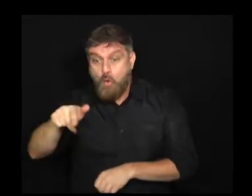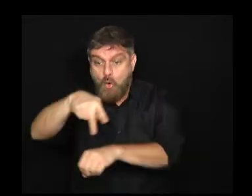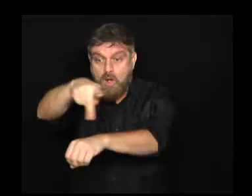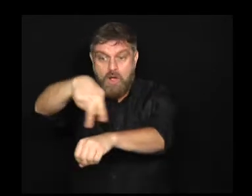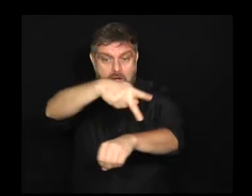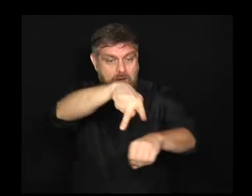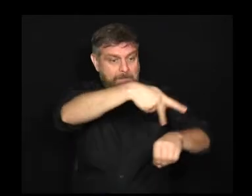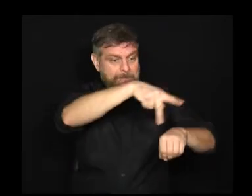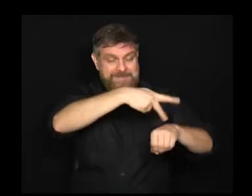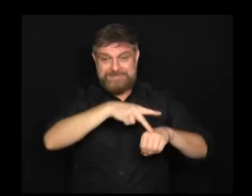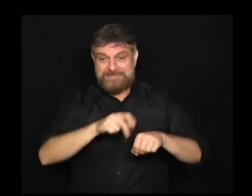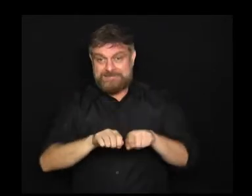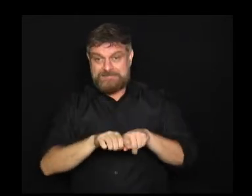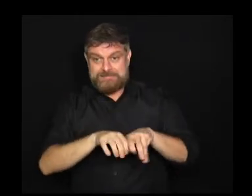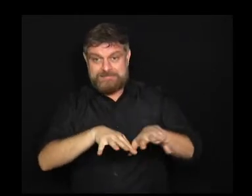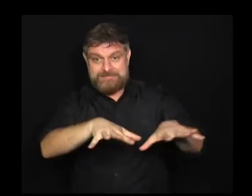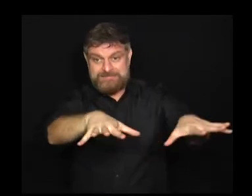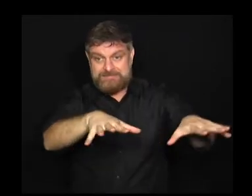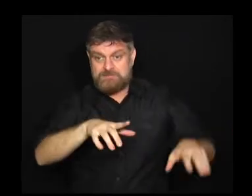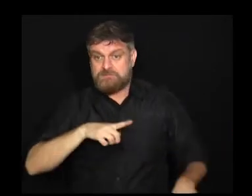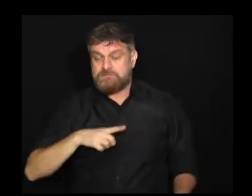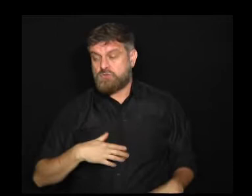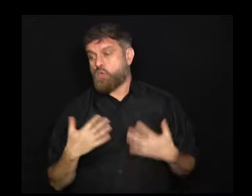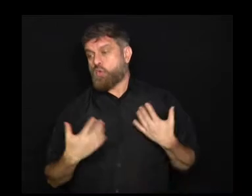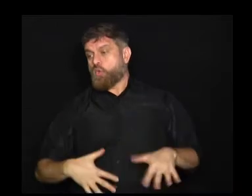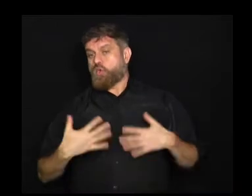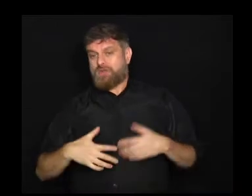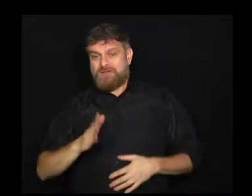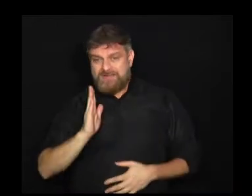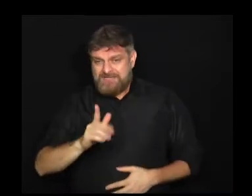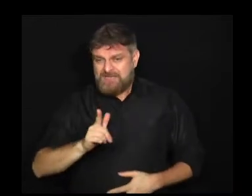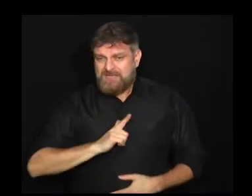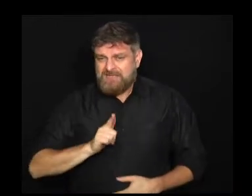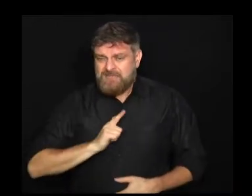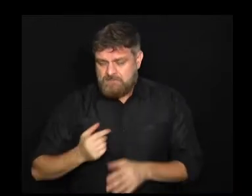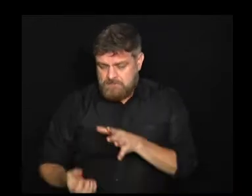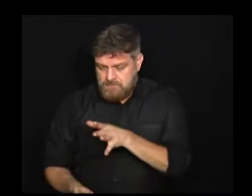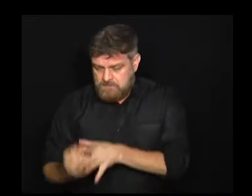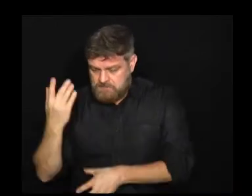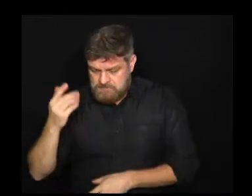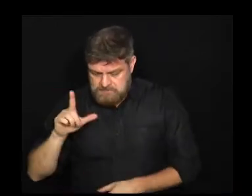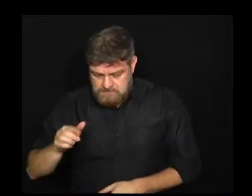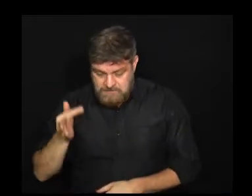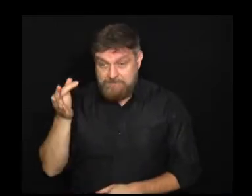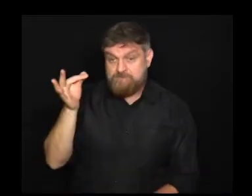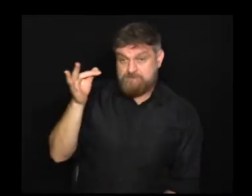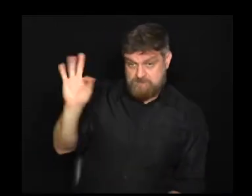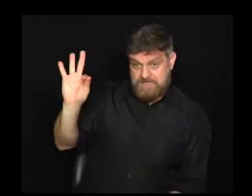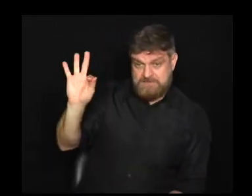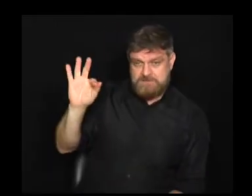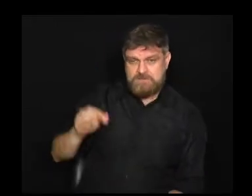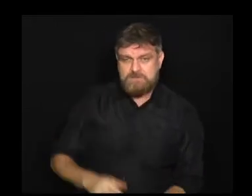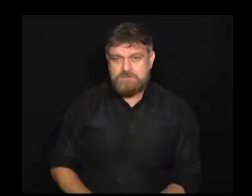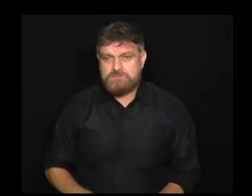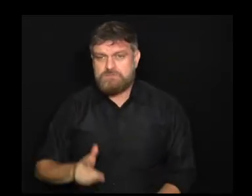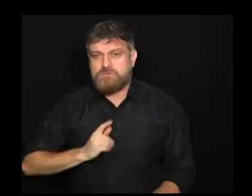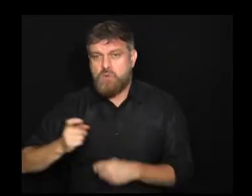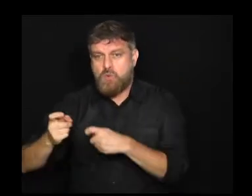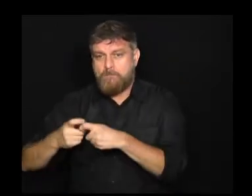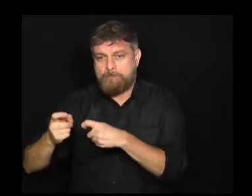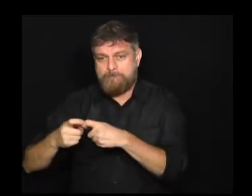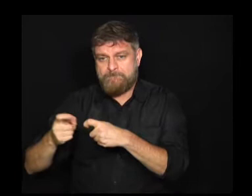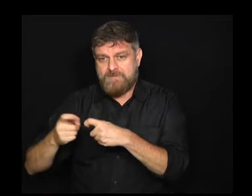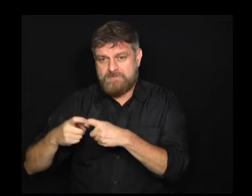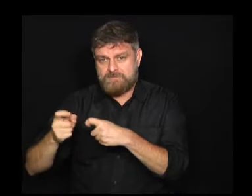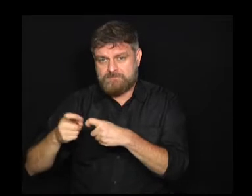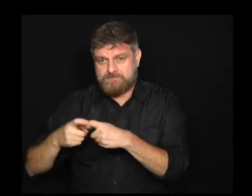isso acontecer, é uma situação bem, bem complexa. Já teve um surto na França, que foi de um médico,